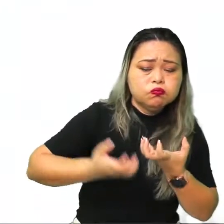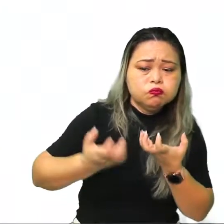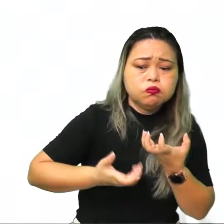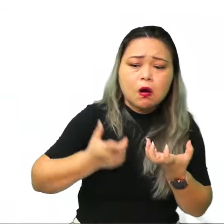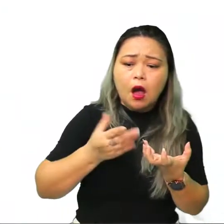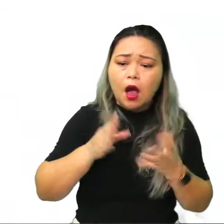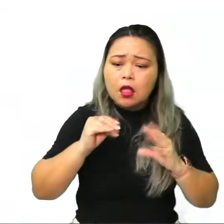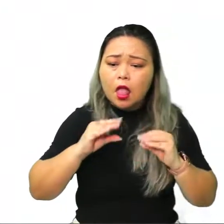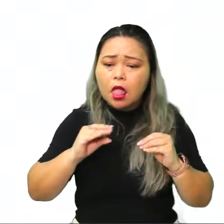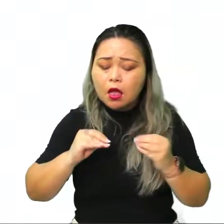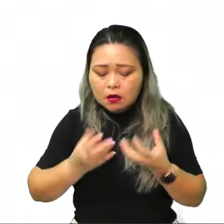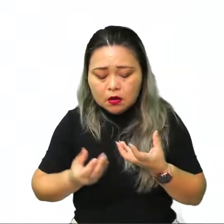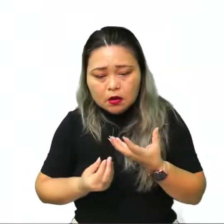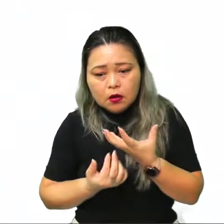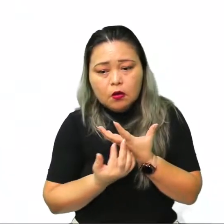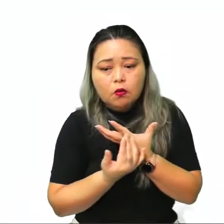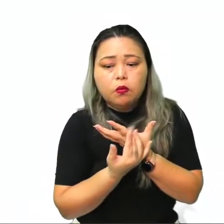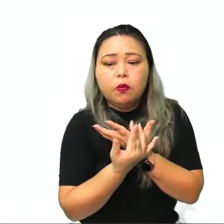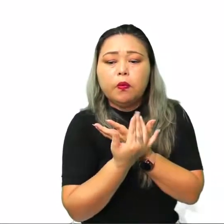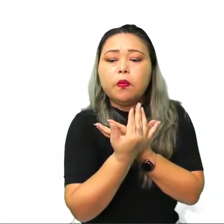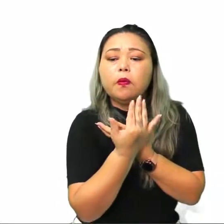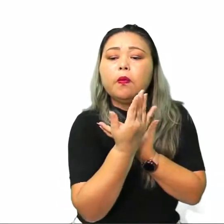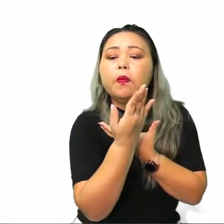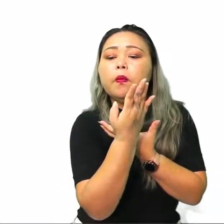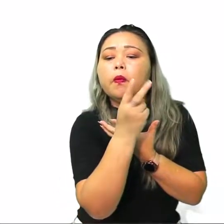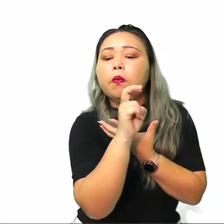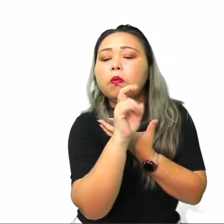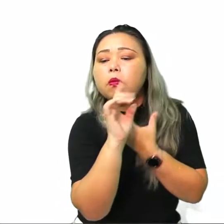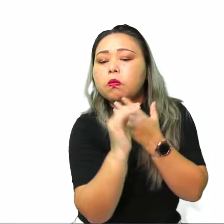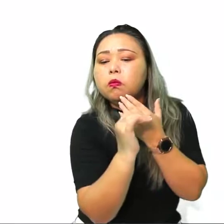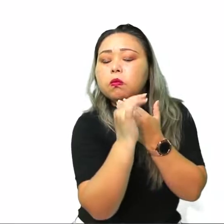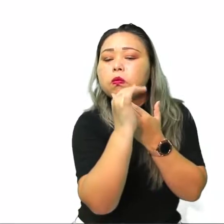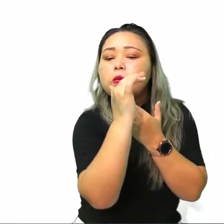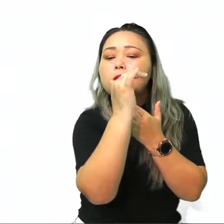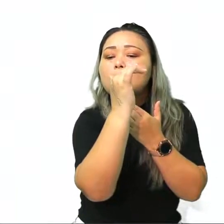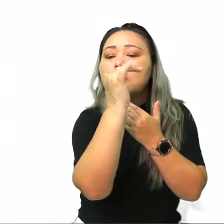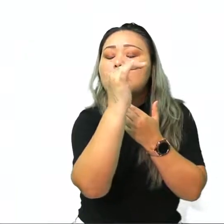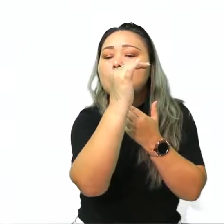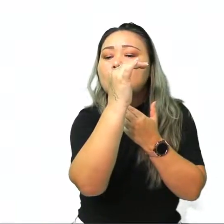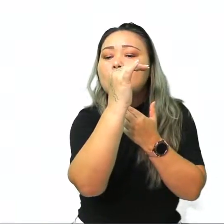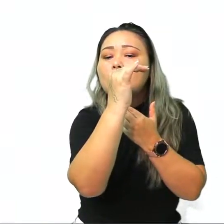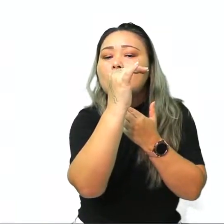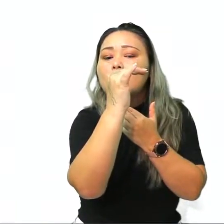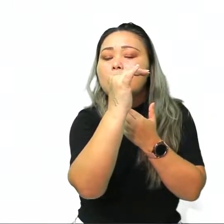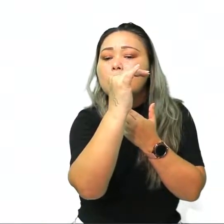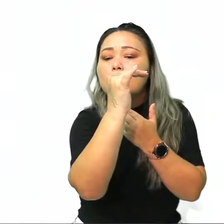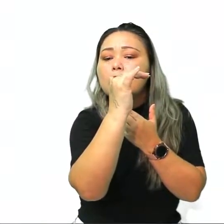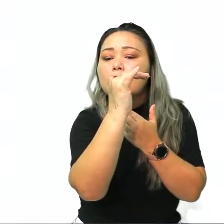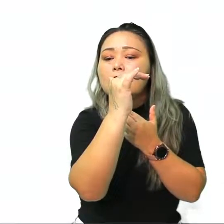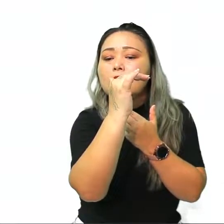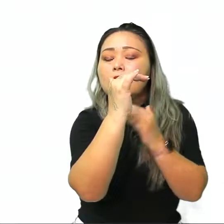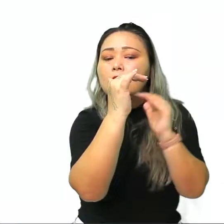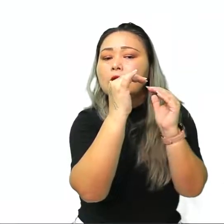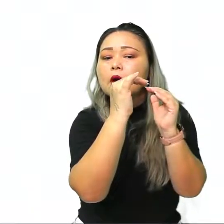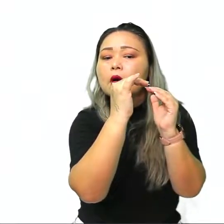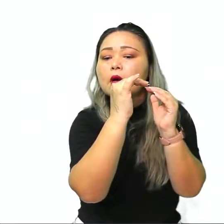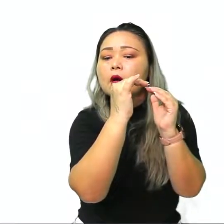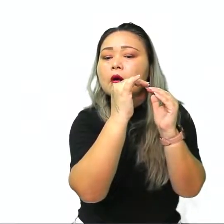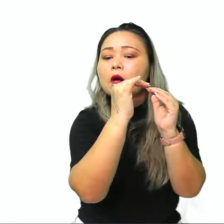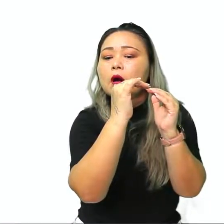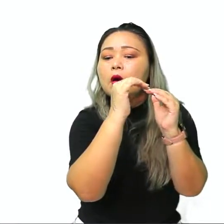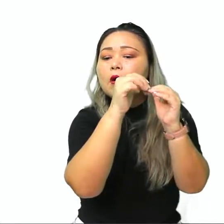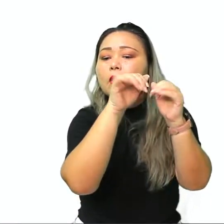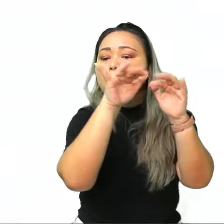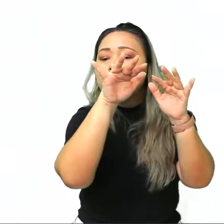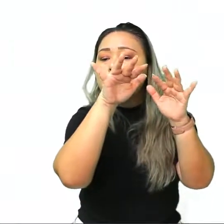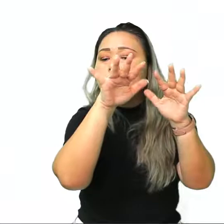esse líquido entrou em estado de vapor, percorreu um longo percurso. Chegando a um outro